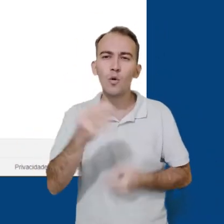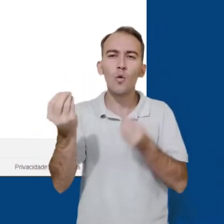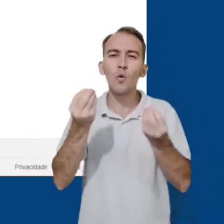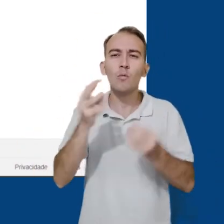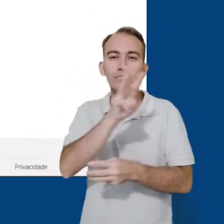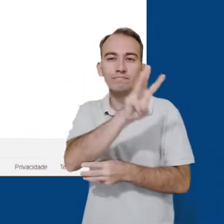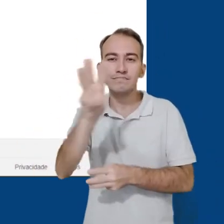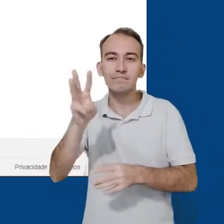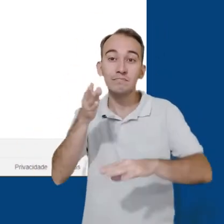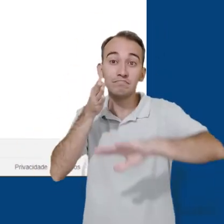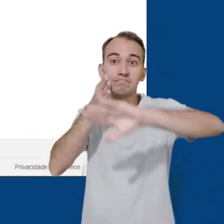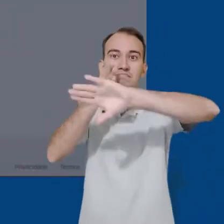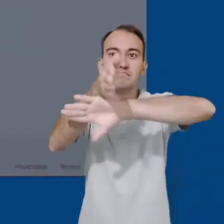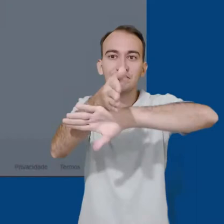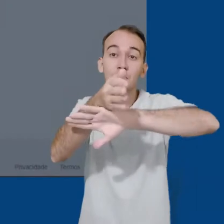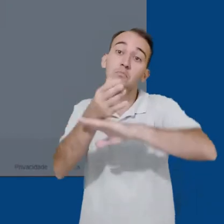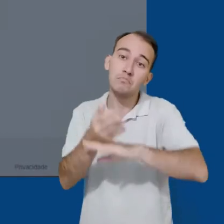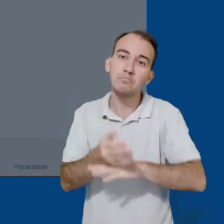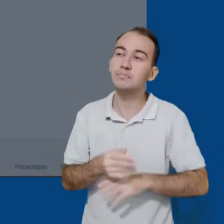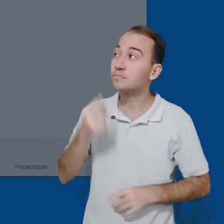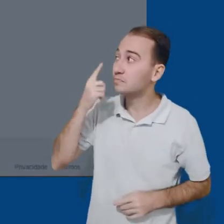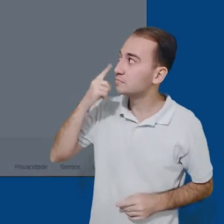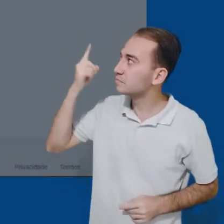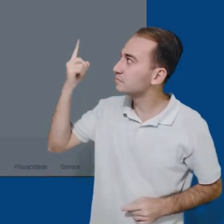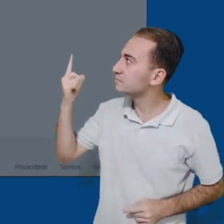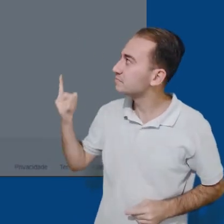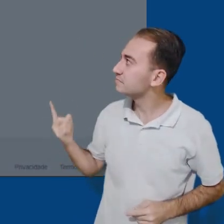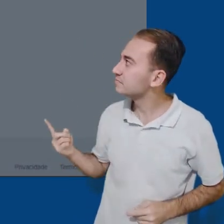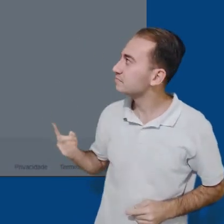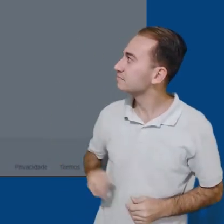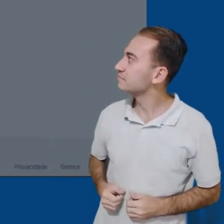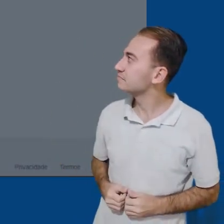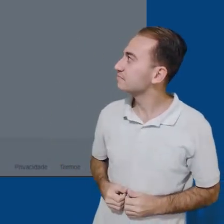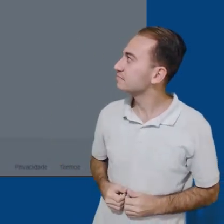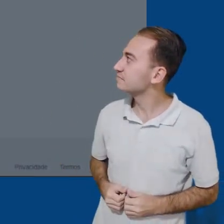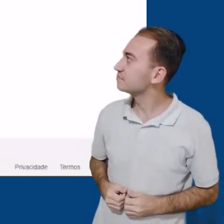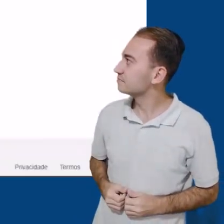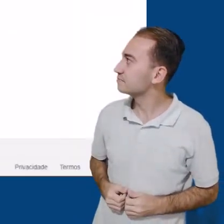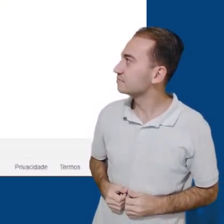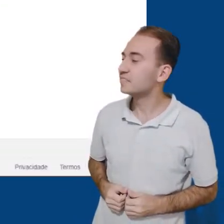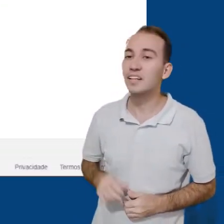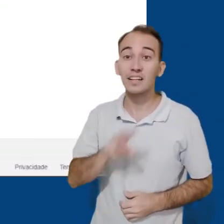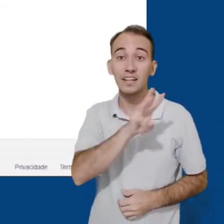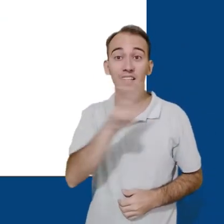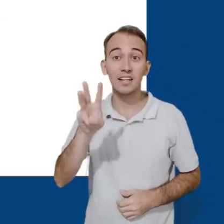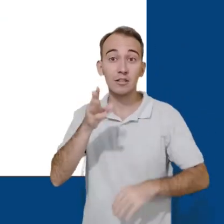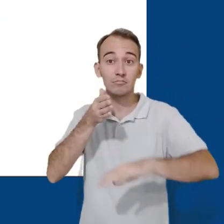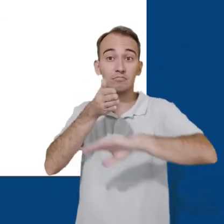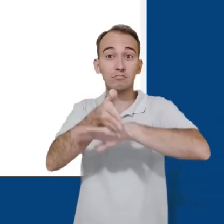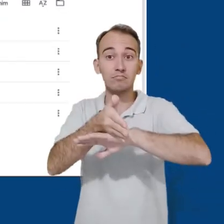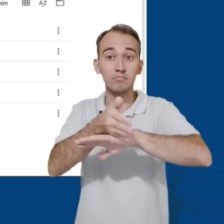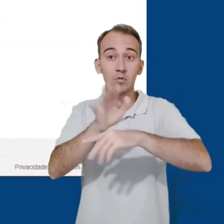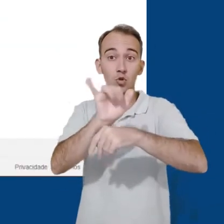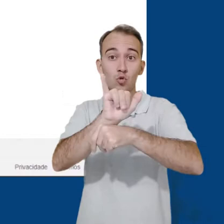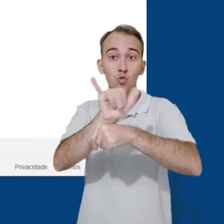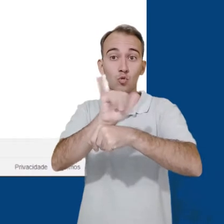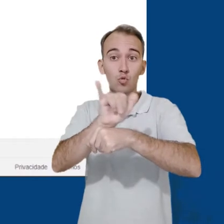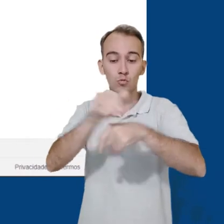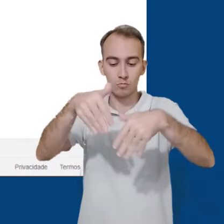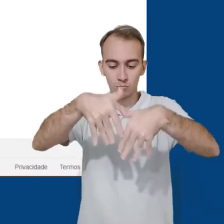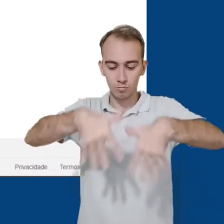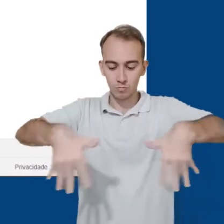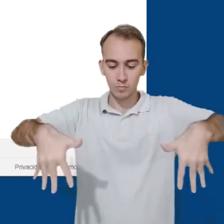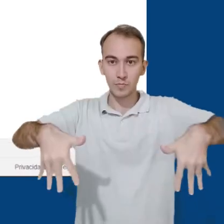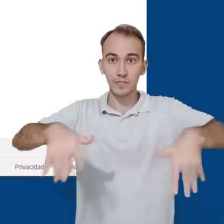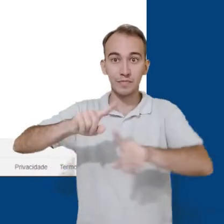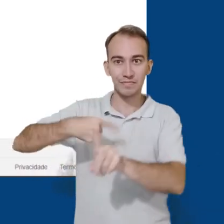acessá-la digitamos na barra de endereços cheat ponto google.com o link também estará na descrição desse vídeo outra